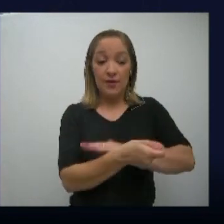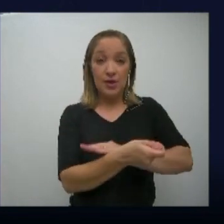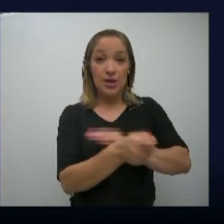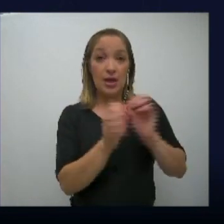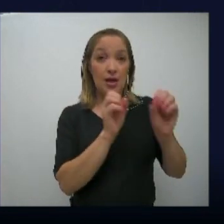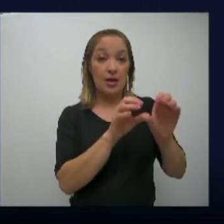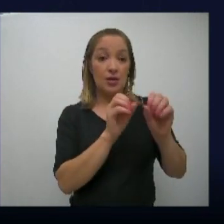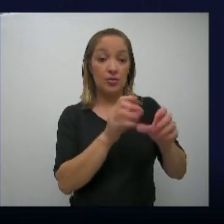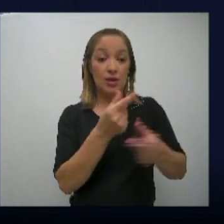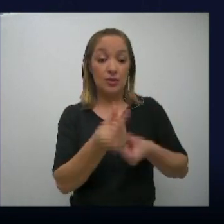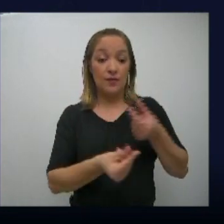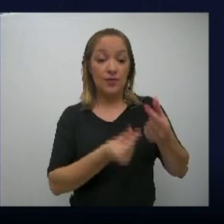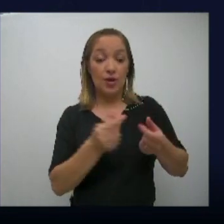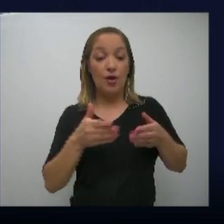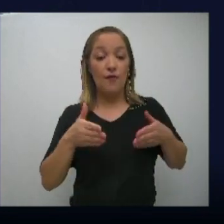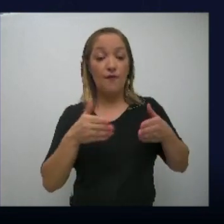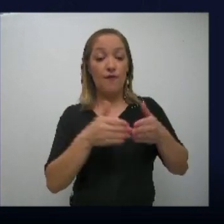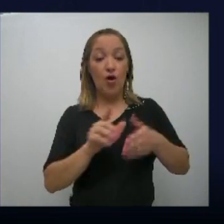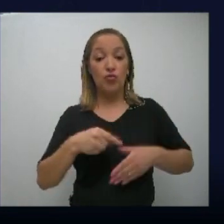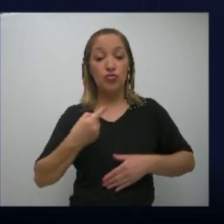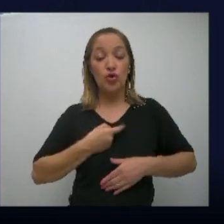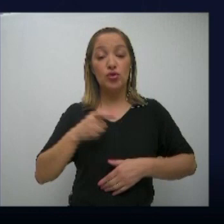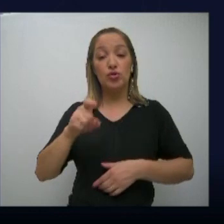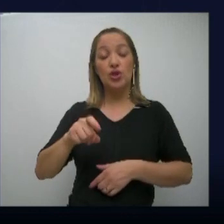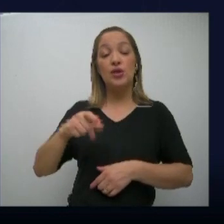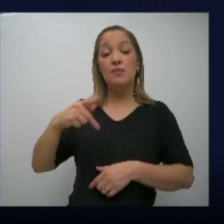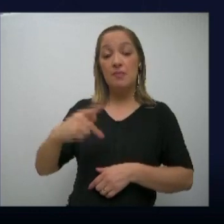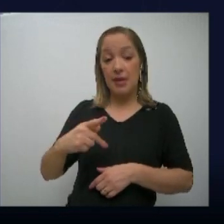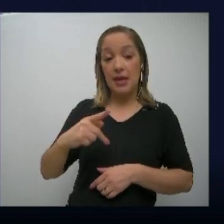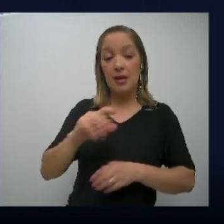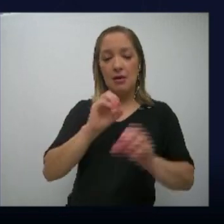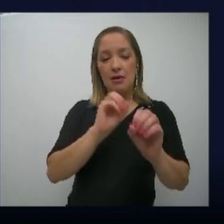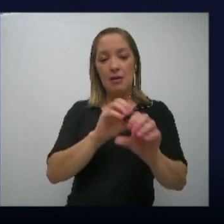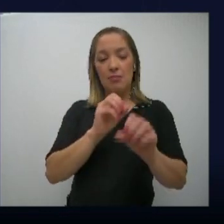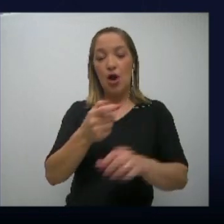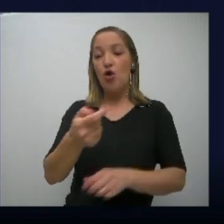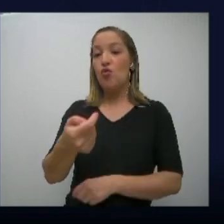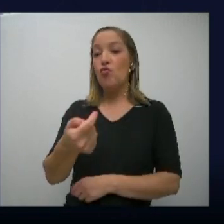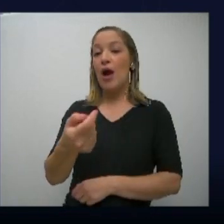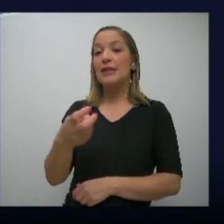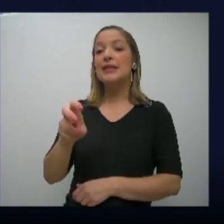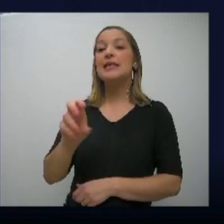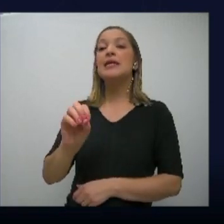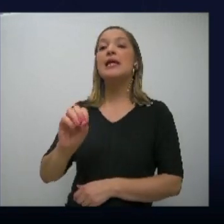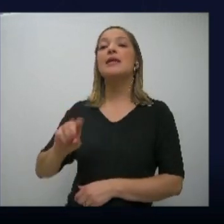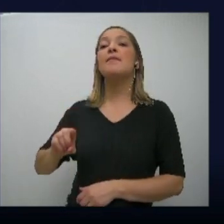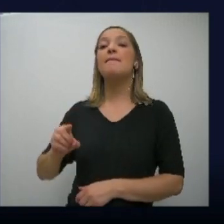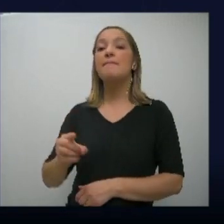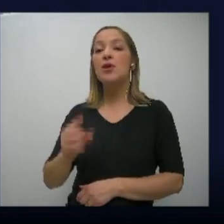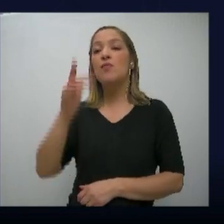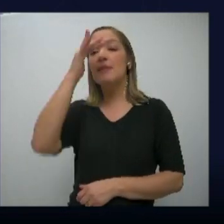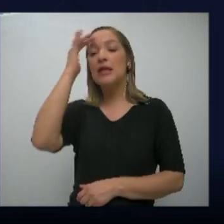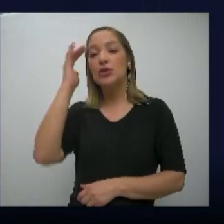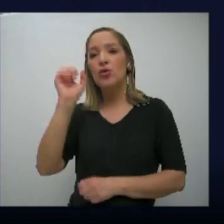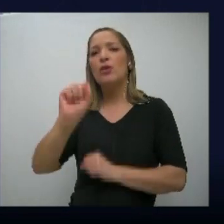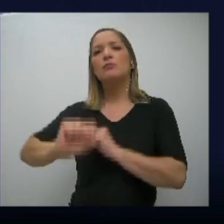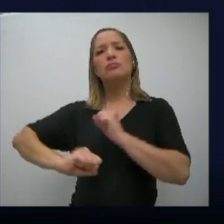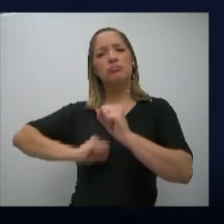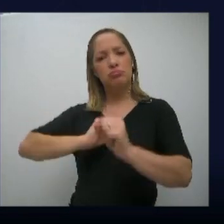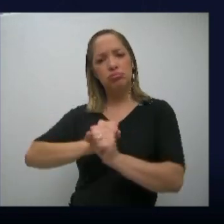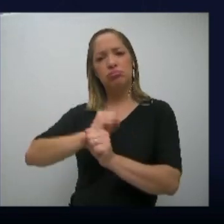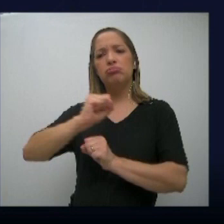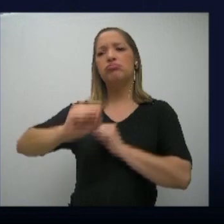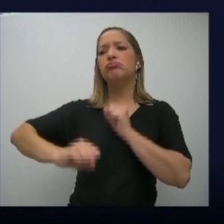é um é um foco da XP a gente educa quase 500 mil pessoas a cada ano através de